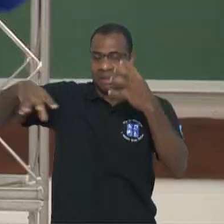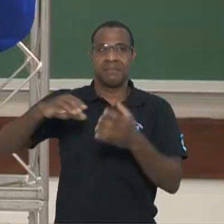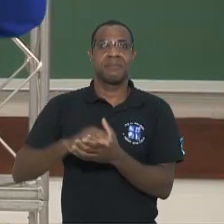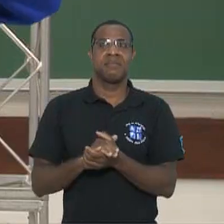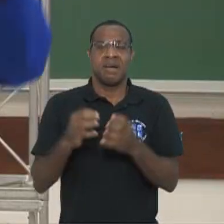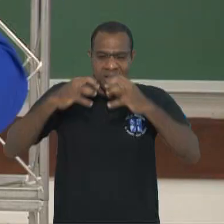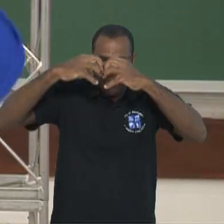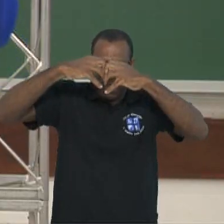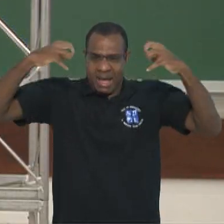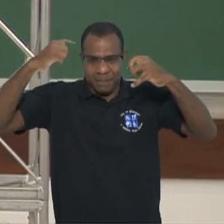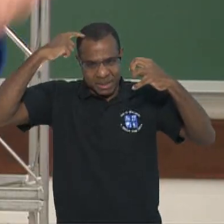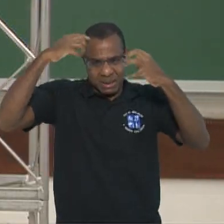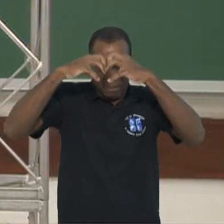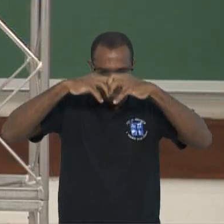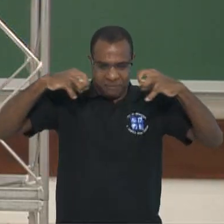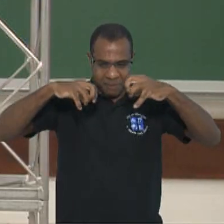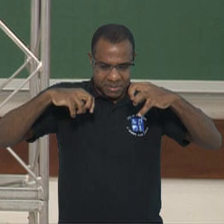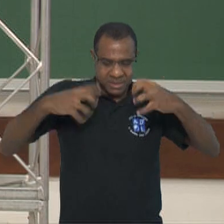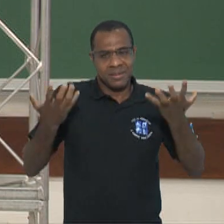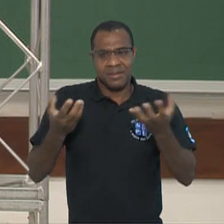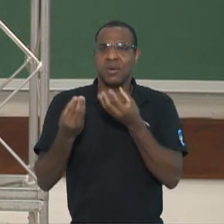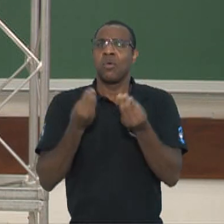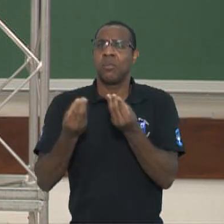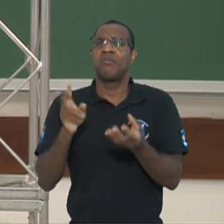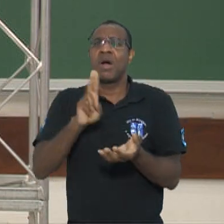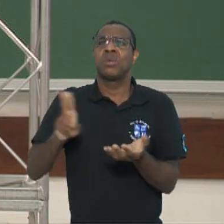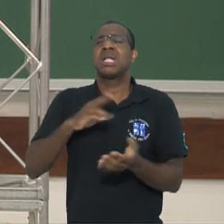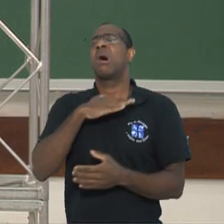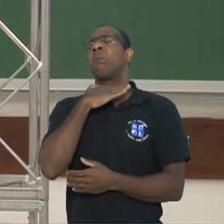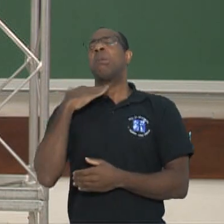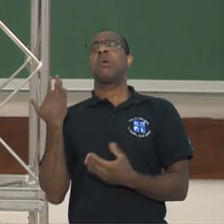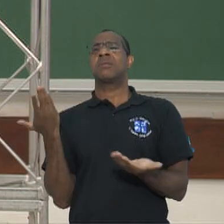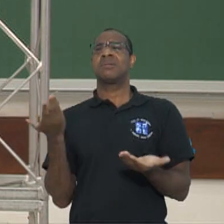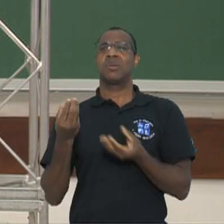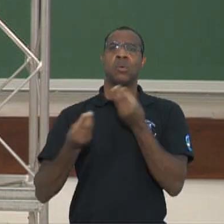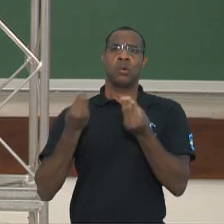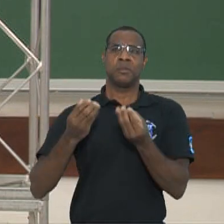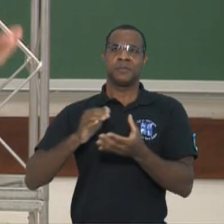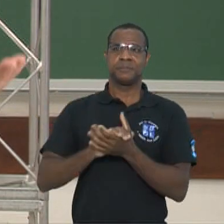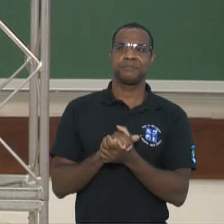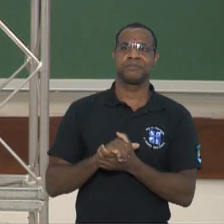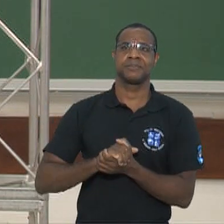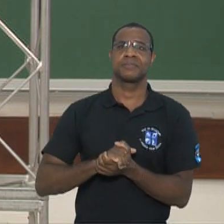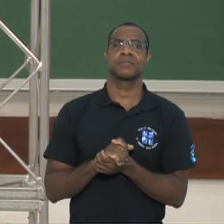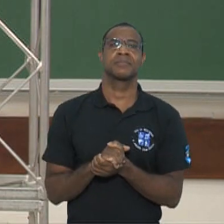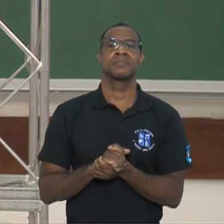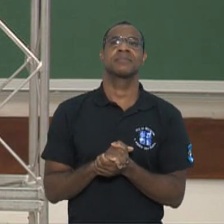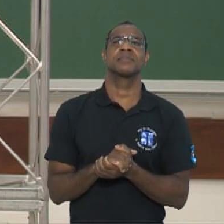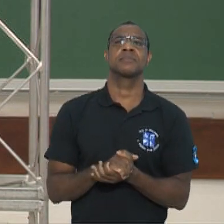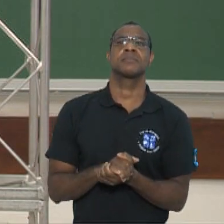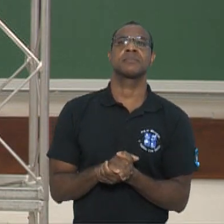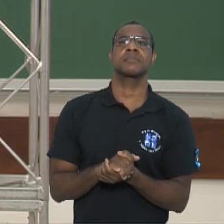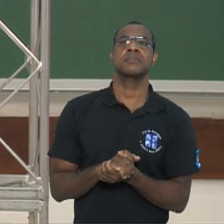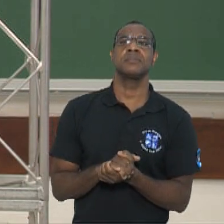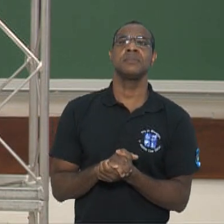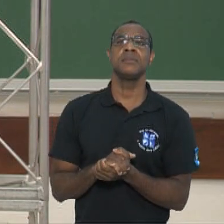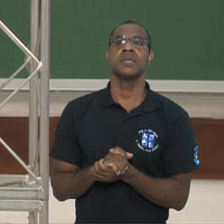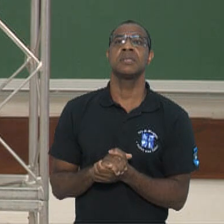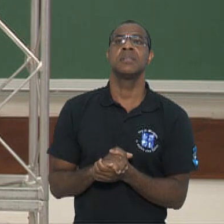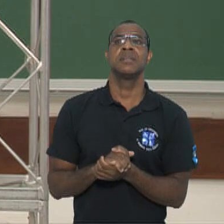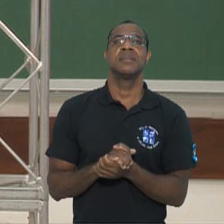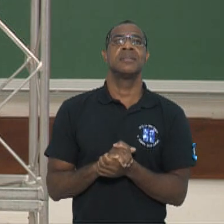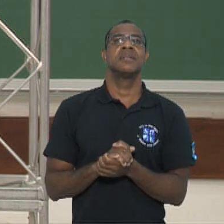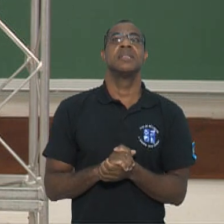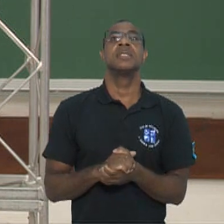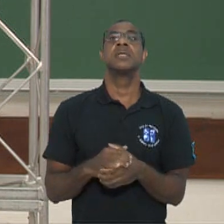você vai abrir? Acabamos de falar que eles vão usar o morto, um dos mortos. Você já pensou? Um senhor lá falou, tudo bem, senhora? Tudo bem, senhor? Não podia abrir